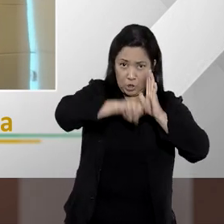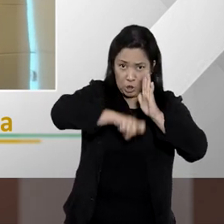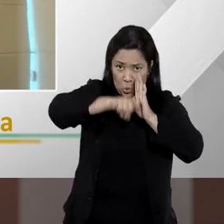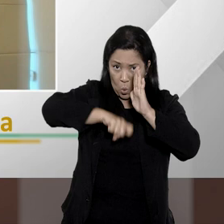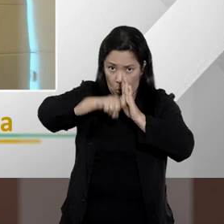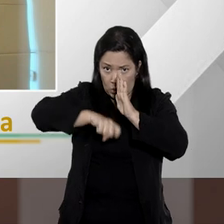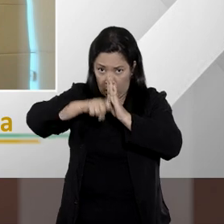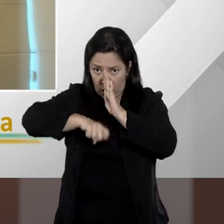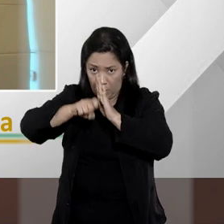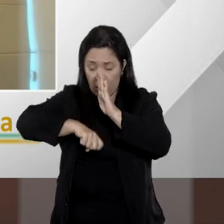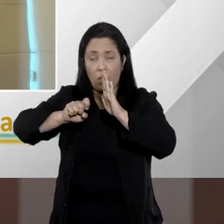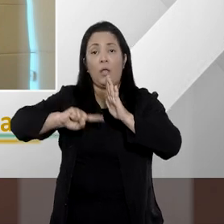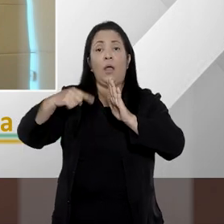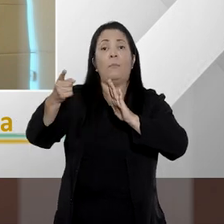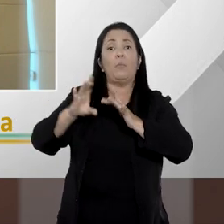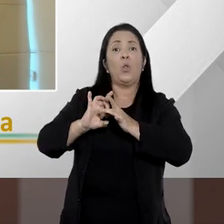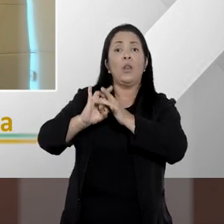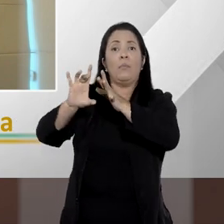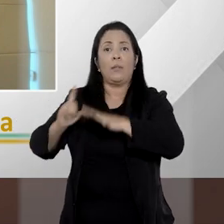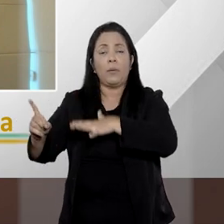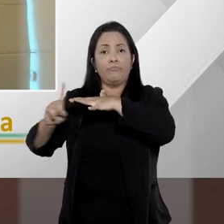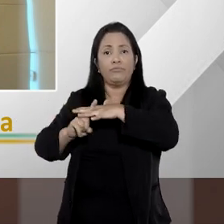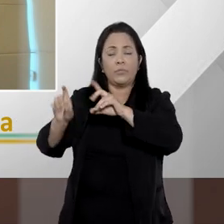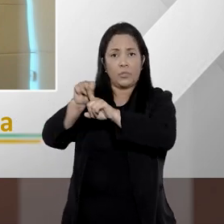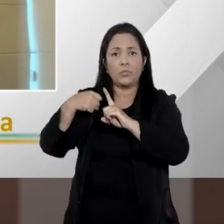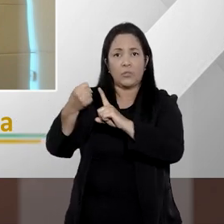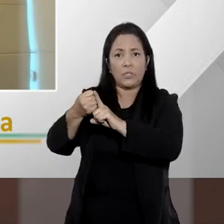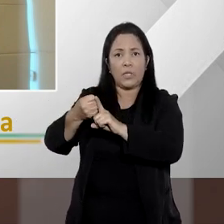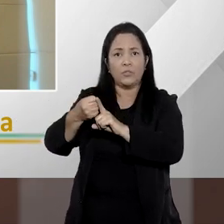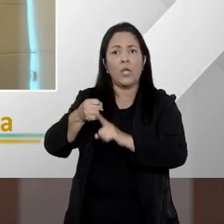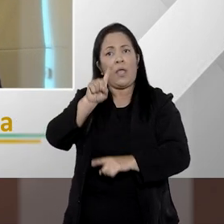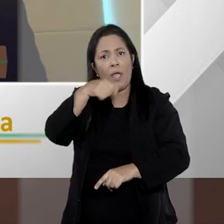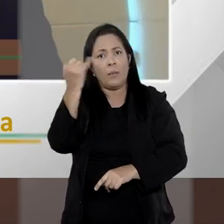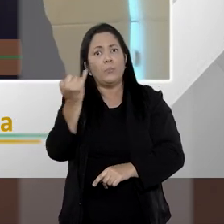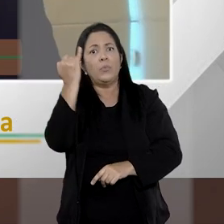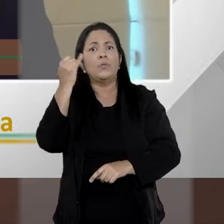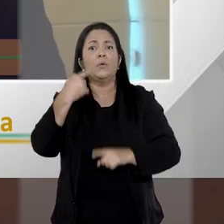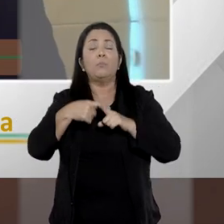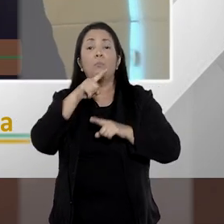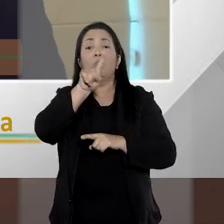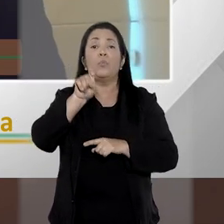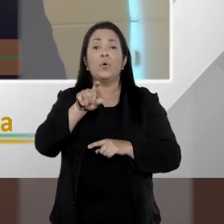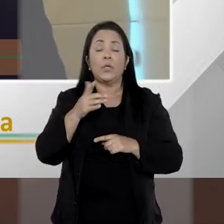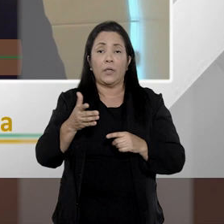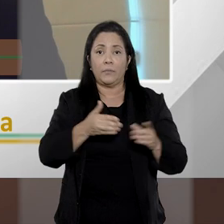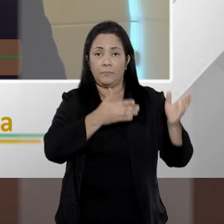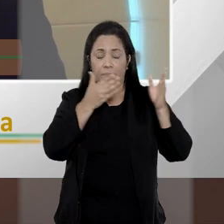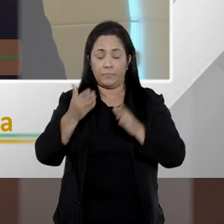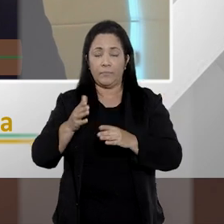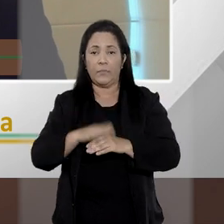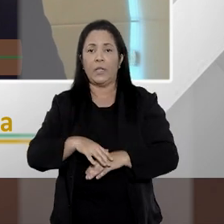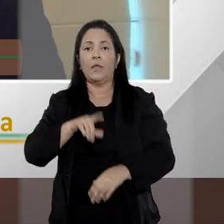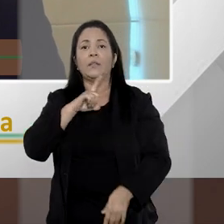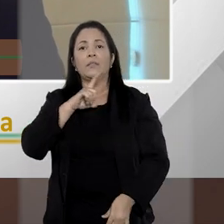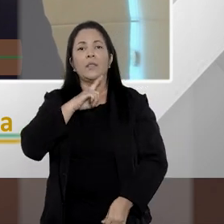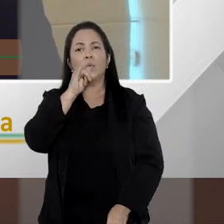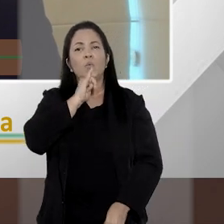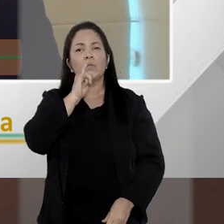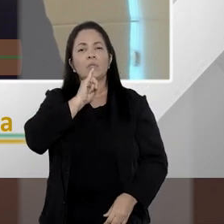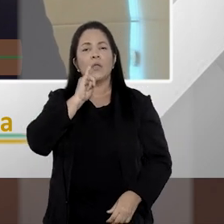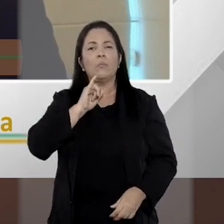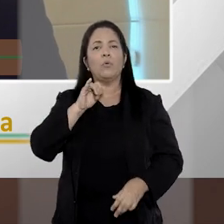importantíssimo, né? E explicando, dando linhas gerais, até porque tenho certeza que vamos esmiuçar aqui questões